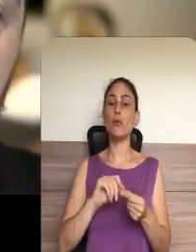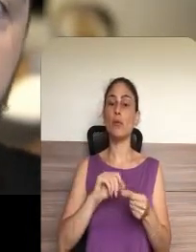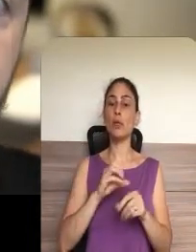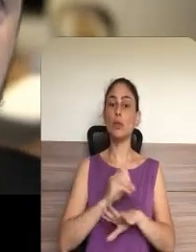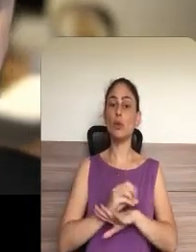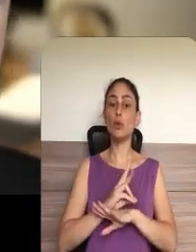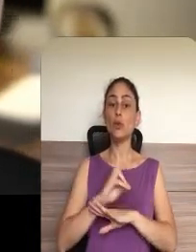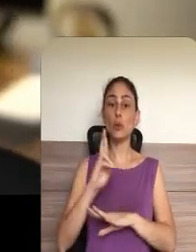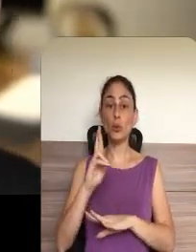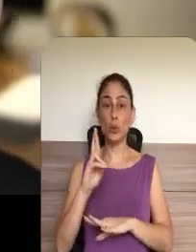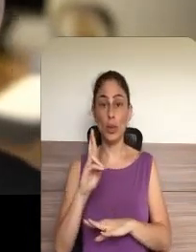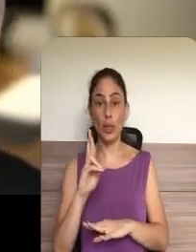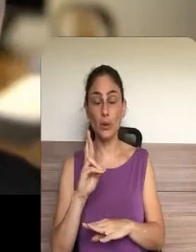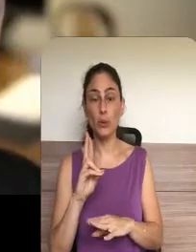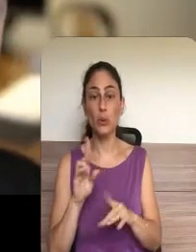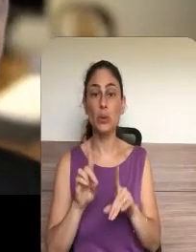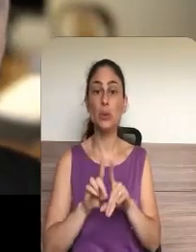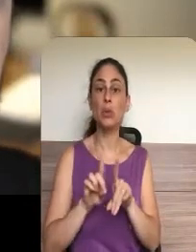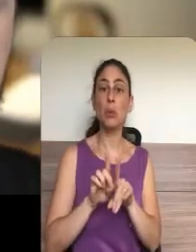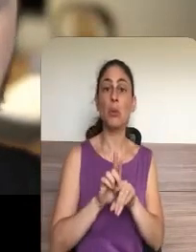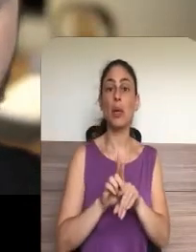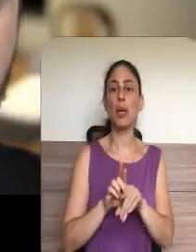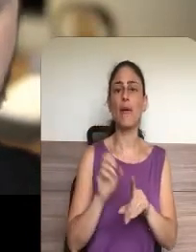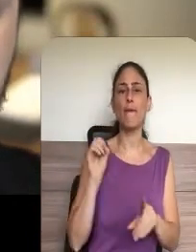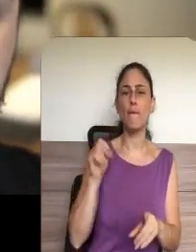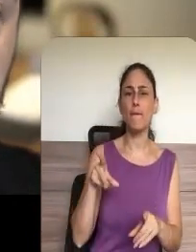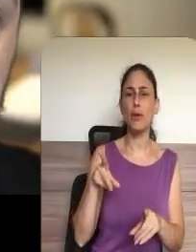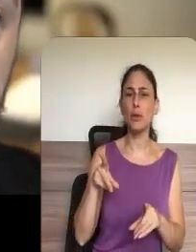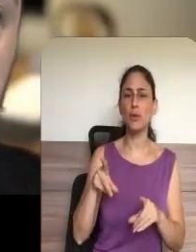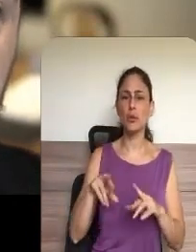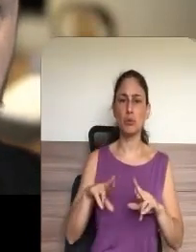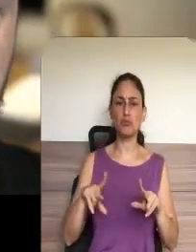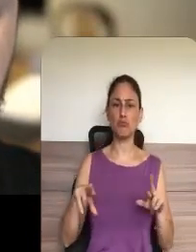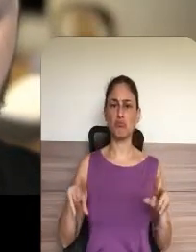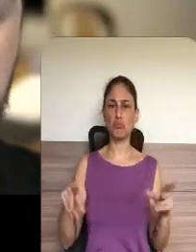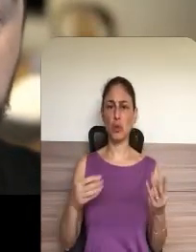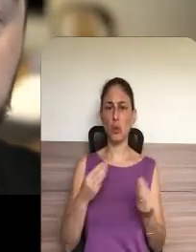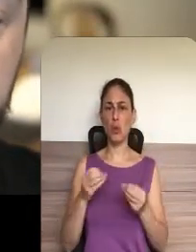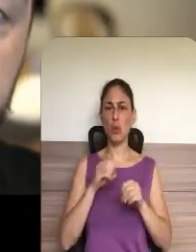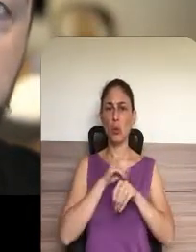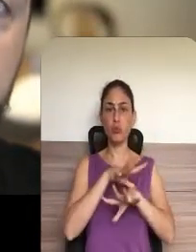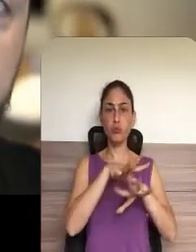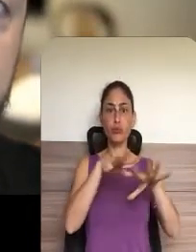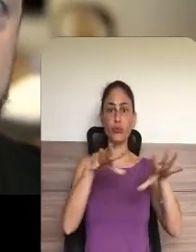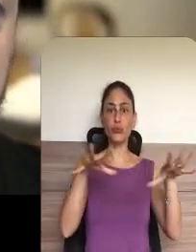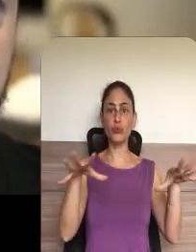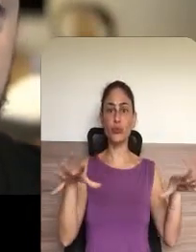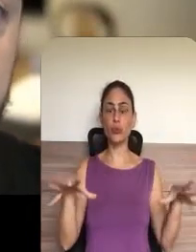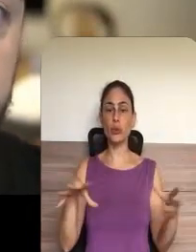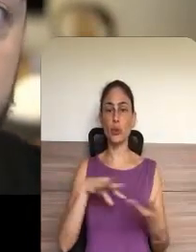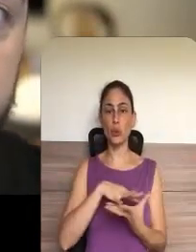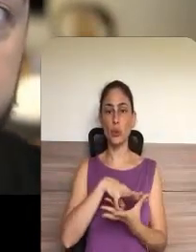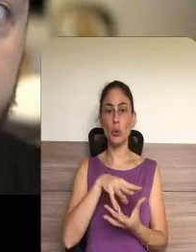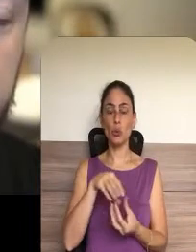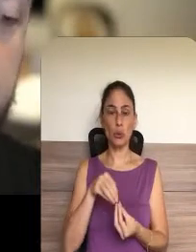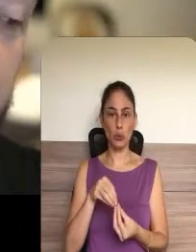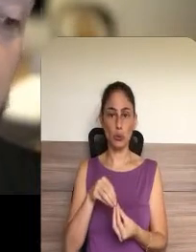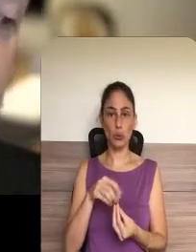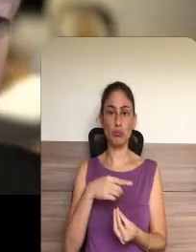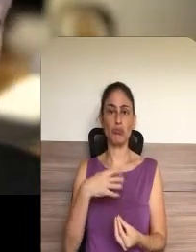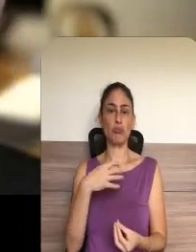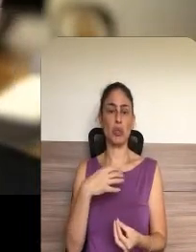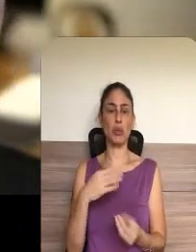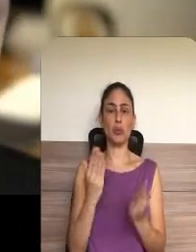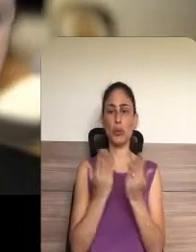lá na Integral e fui fazer um doutorado estudando virologia e como vírus evoluem e como os vírus se espalham pelo mundo. Eu